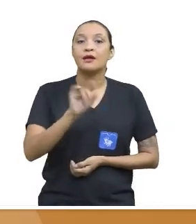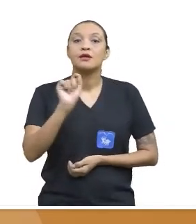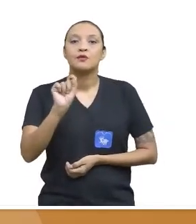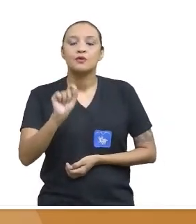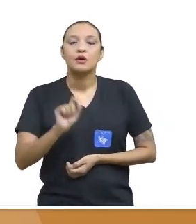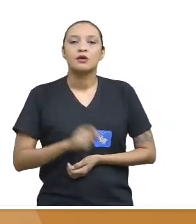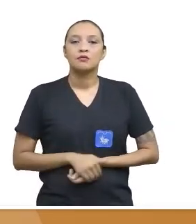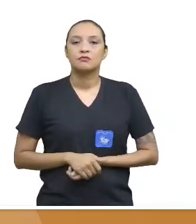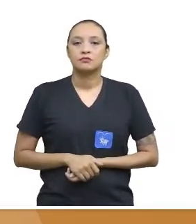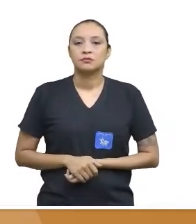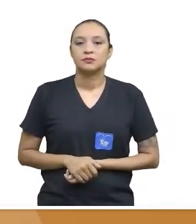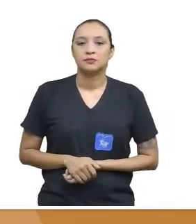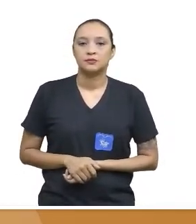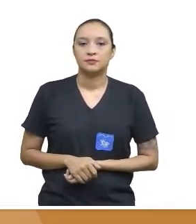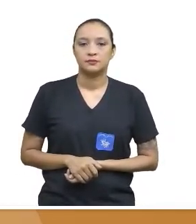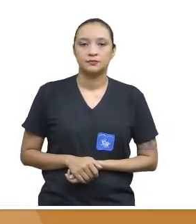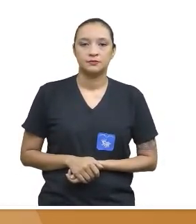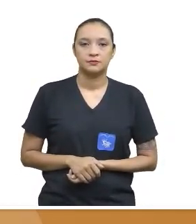pressão